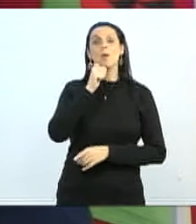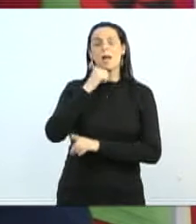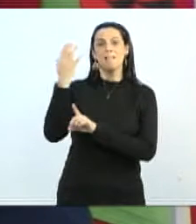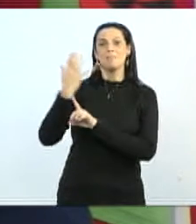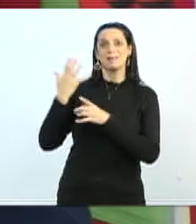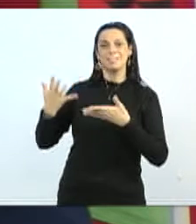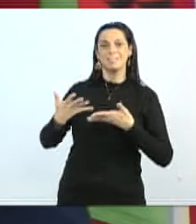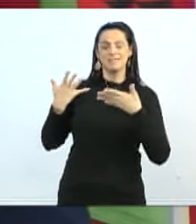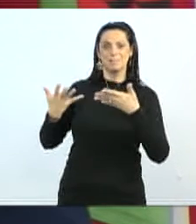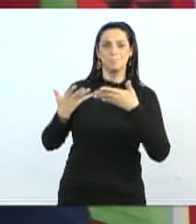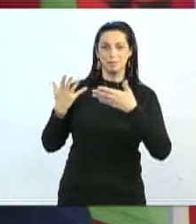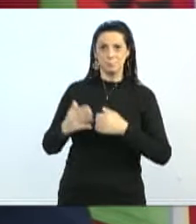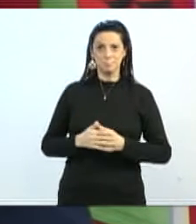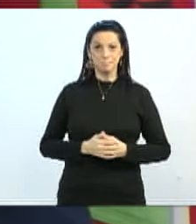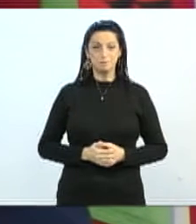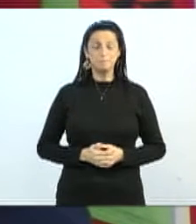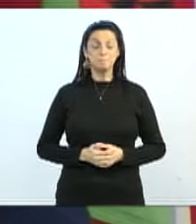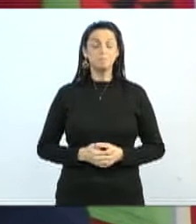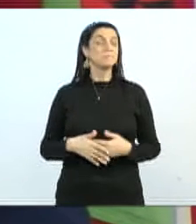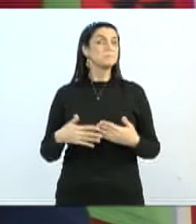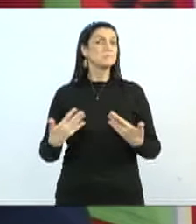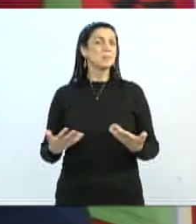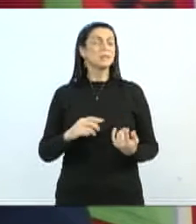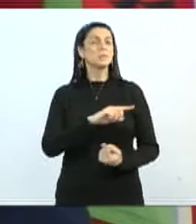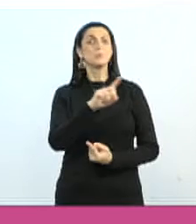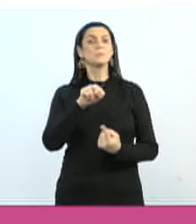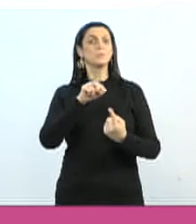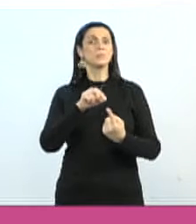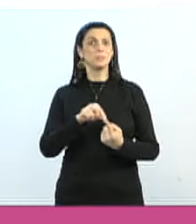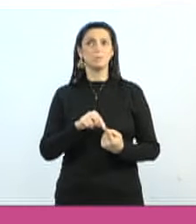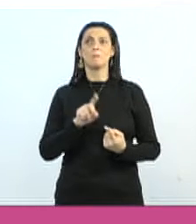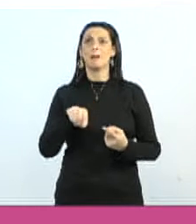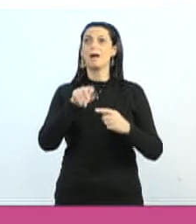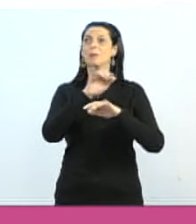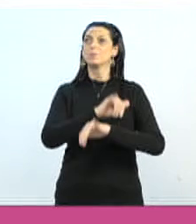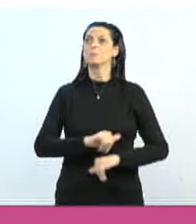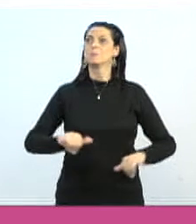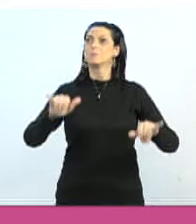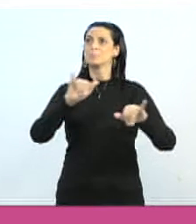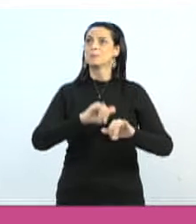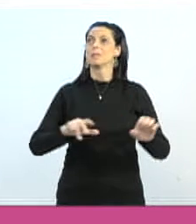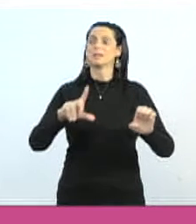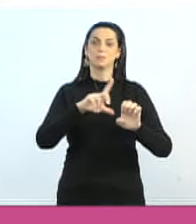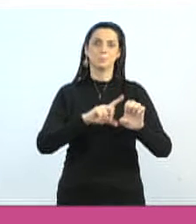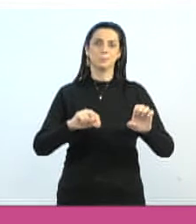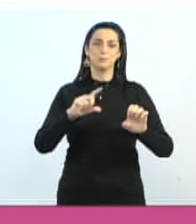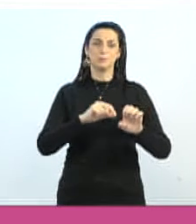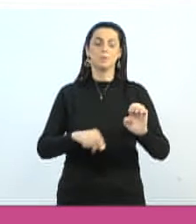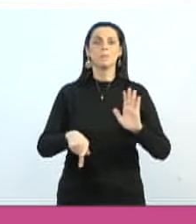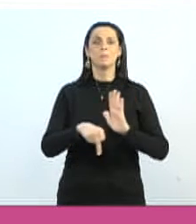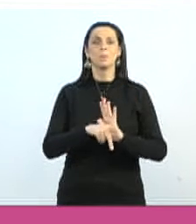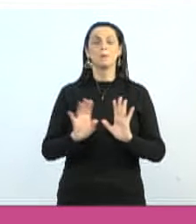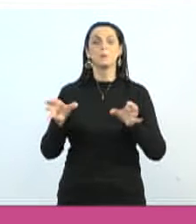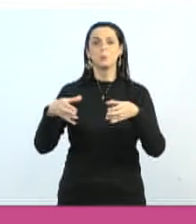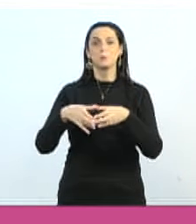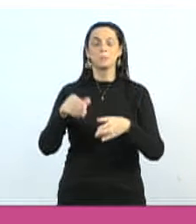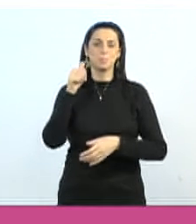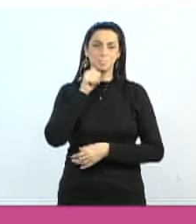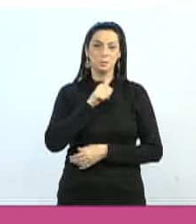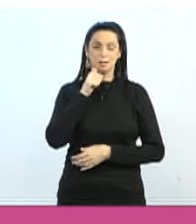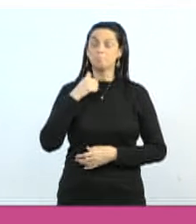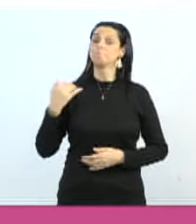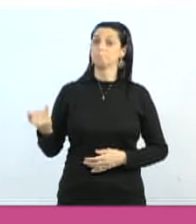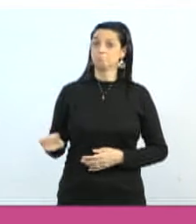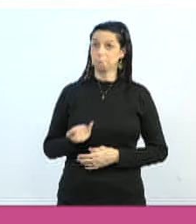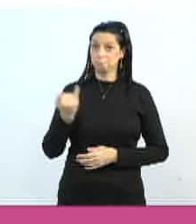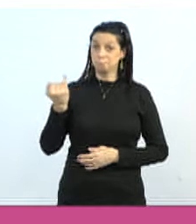uma iniciativa que visa estimular a divulgação do empreendedorismo feminino. Muito importante,